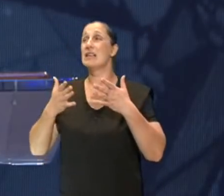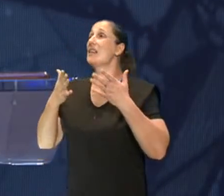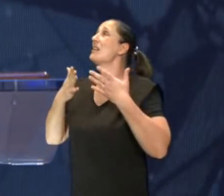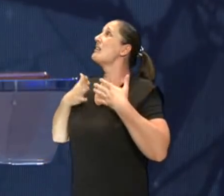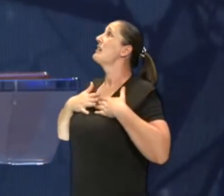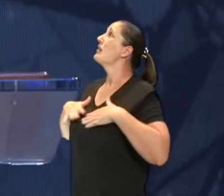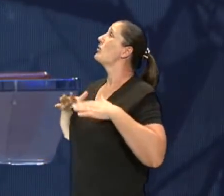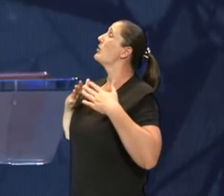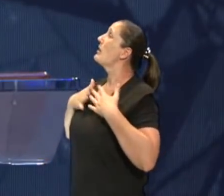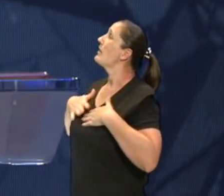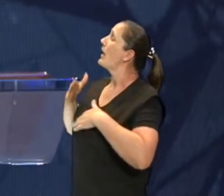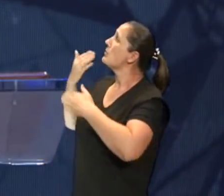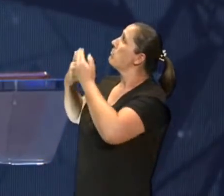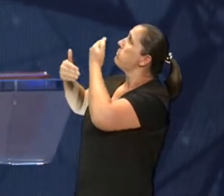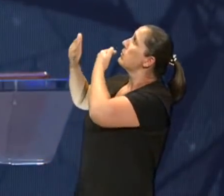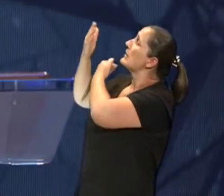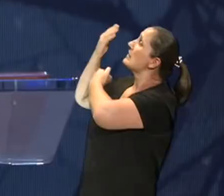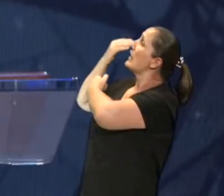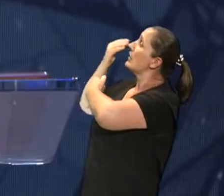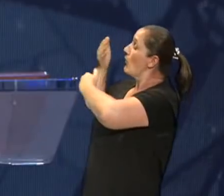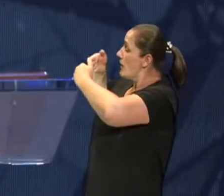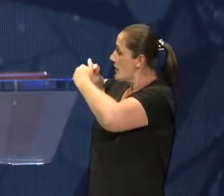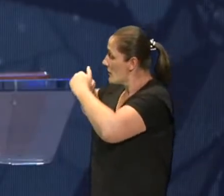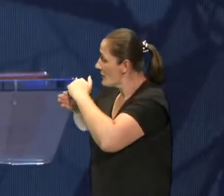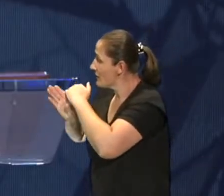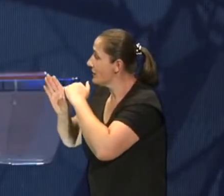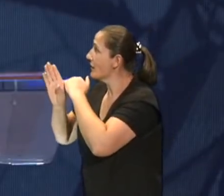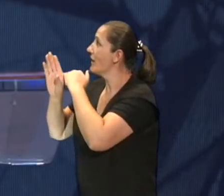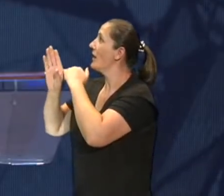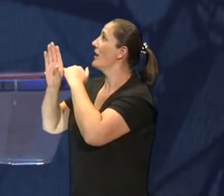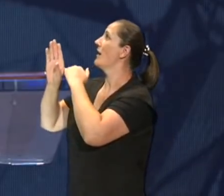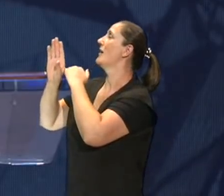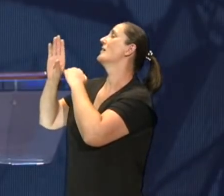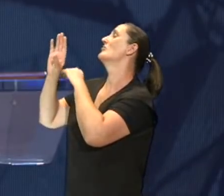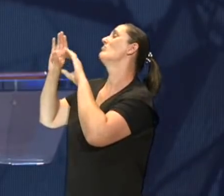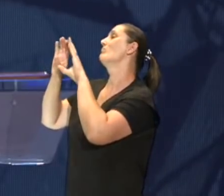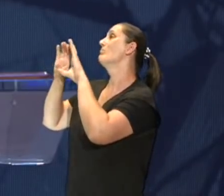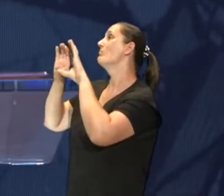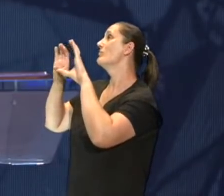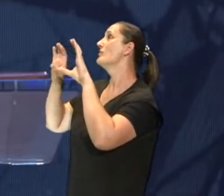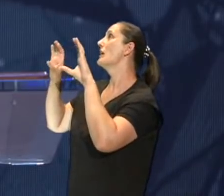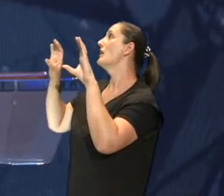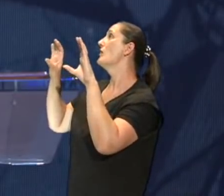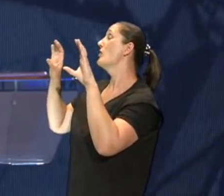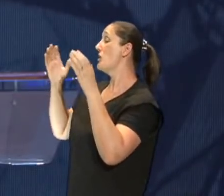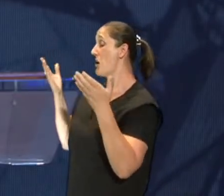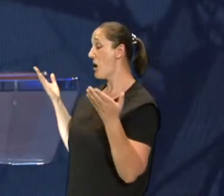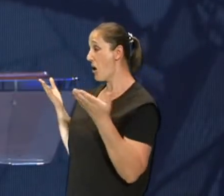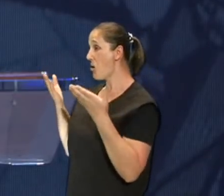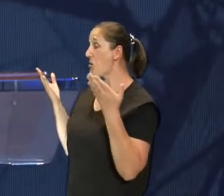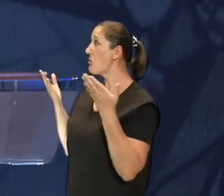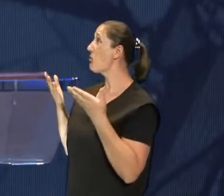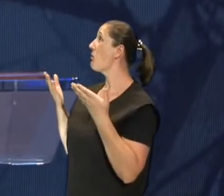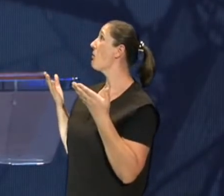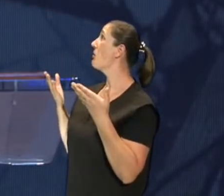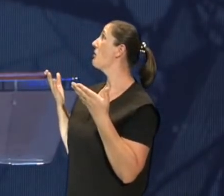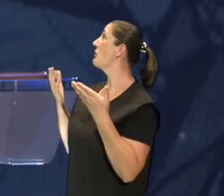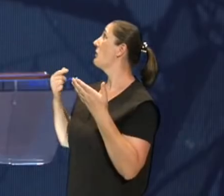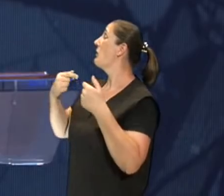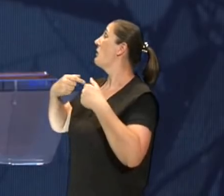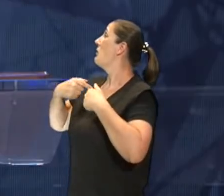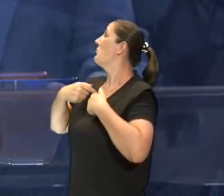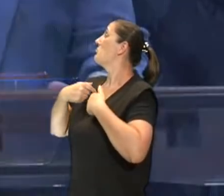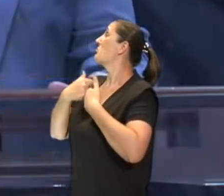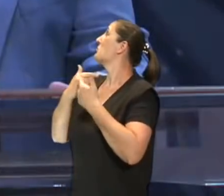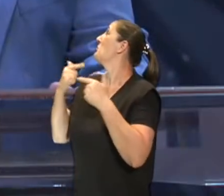meus dias, hei de entrar nas portas do Seol, e estou privado do resto dos meus